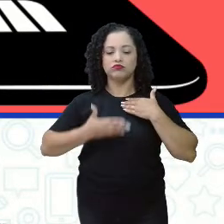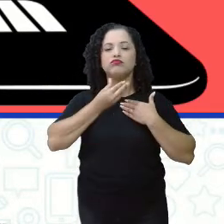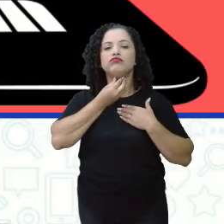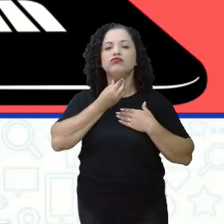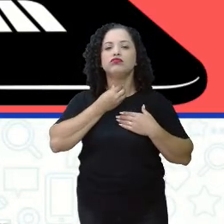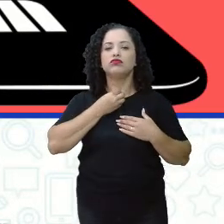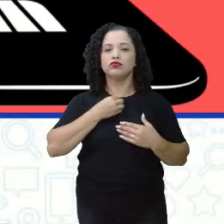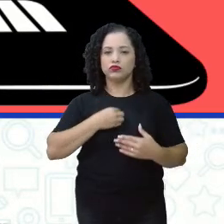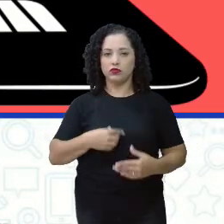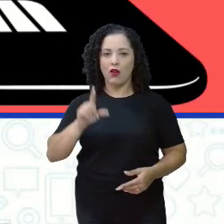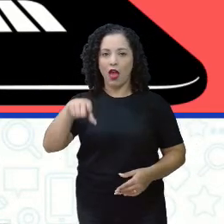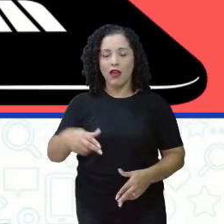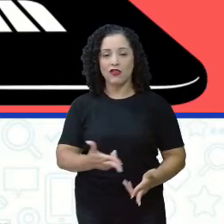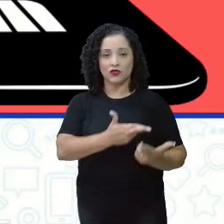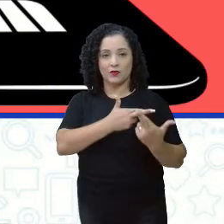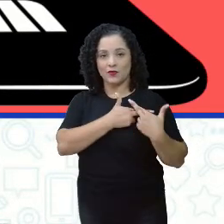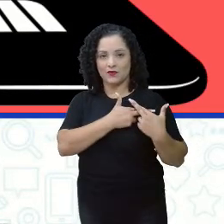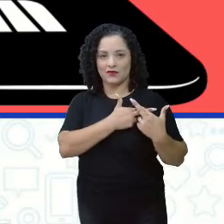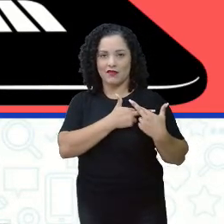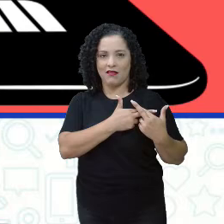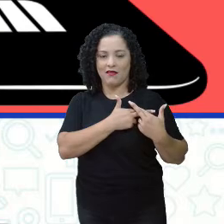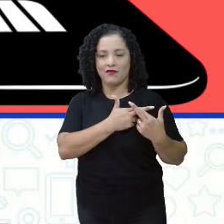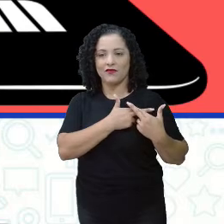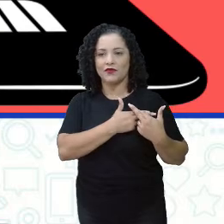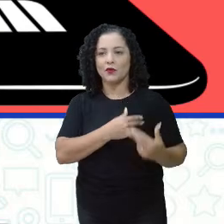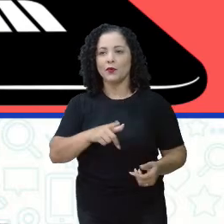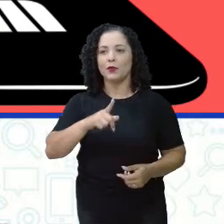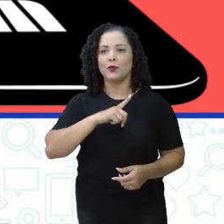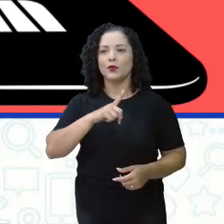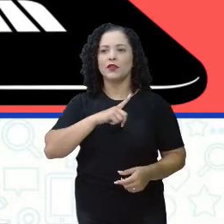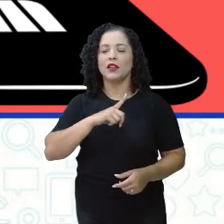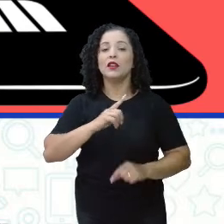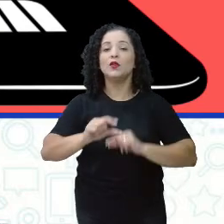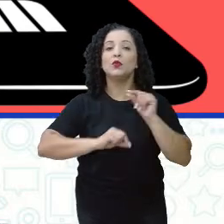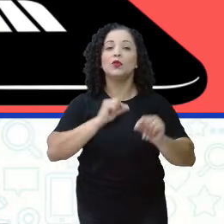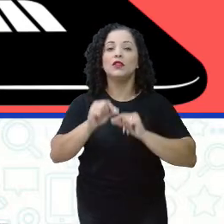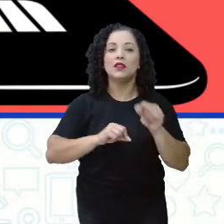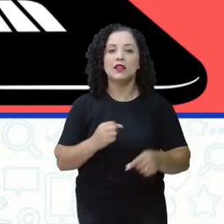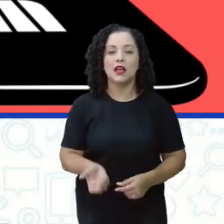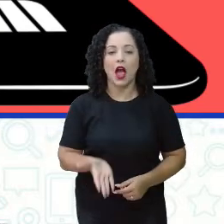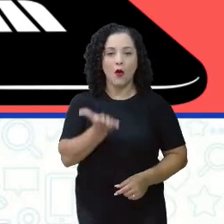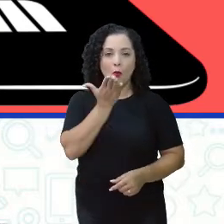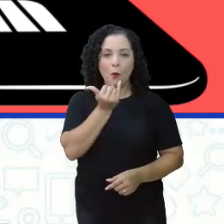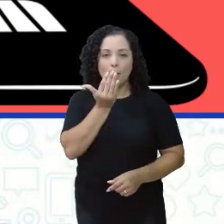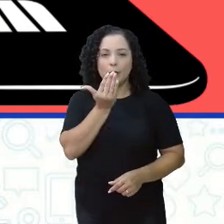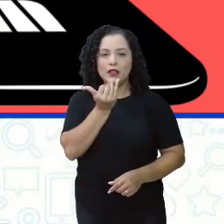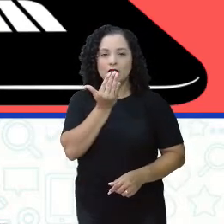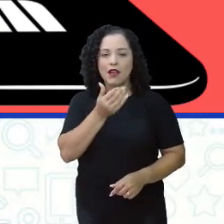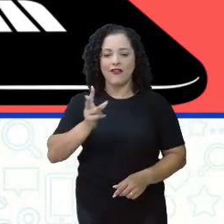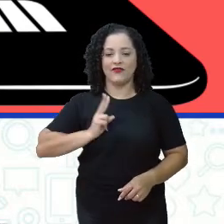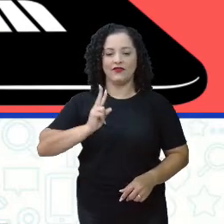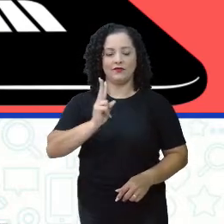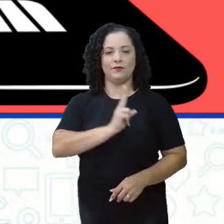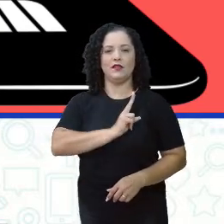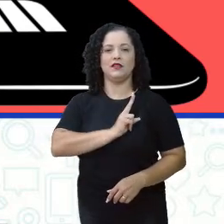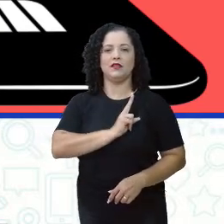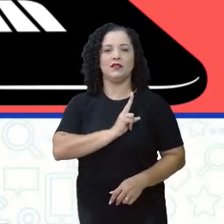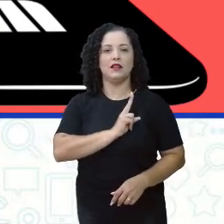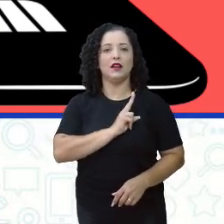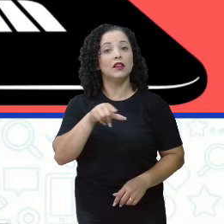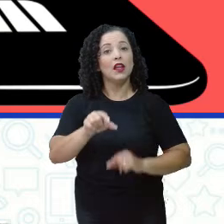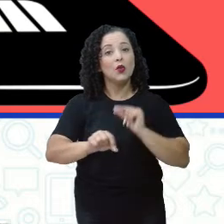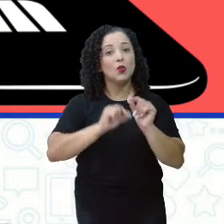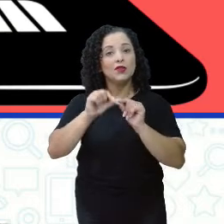É responsável por obter dos alimentos ingeridos os nutrientes necessários às diferentes